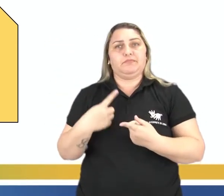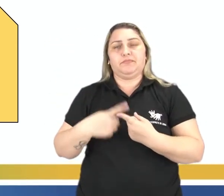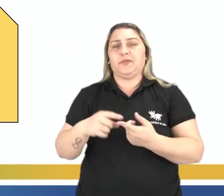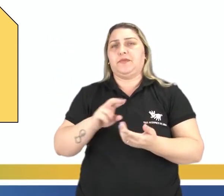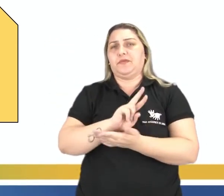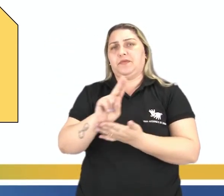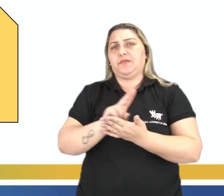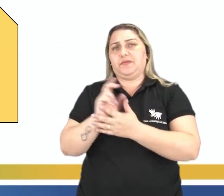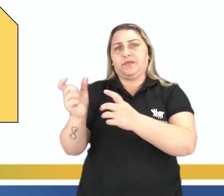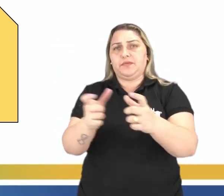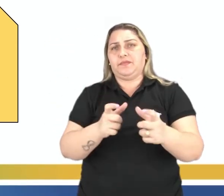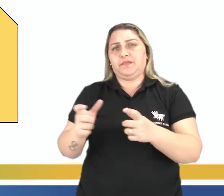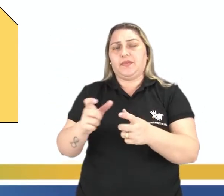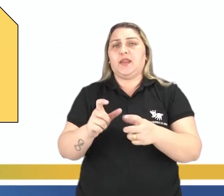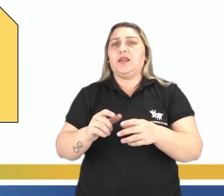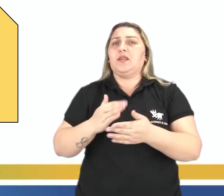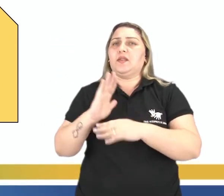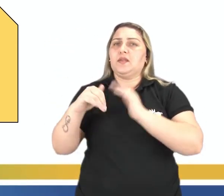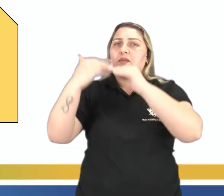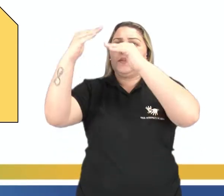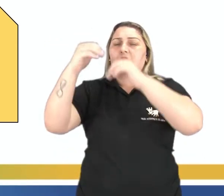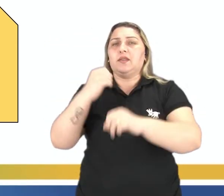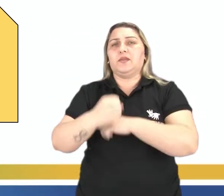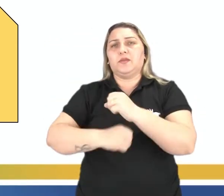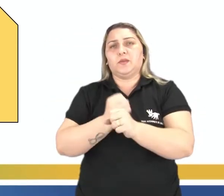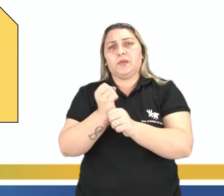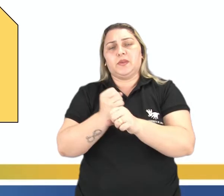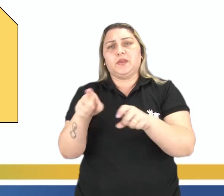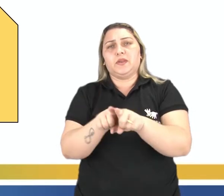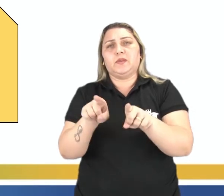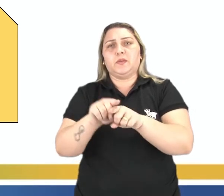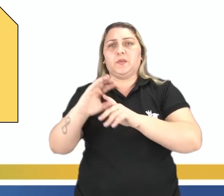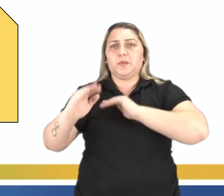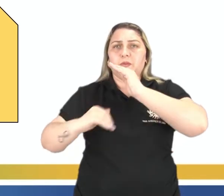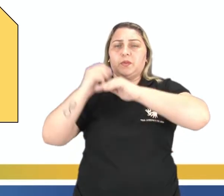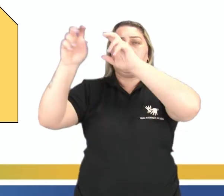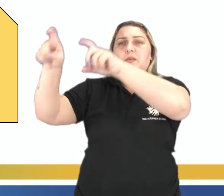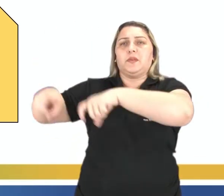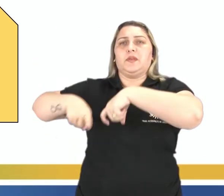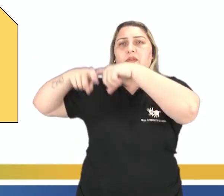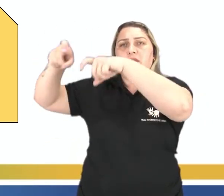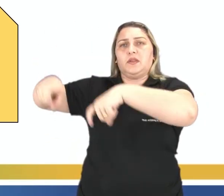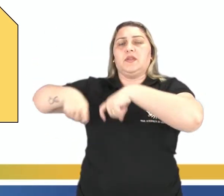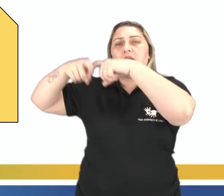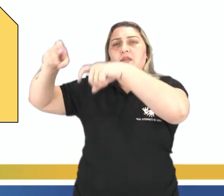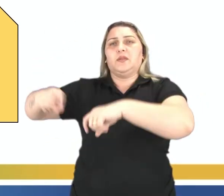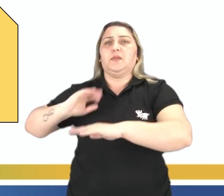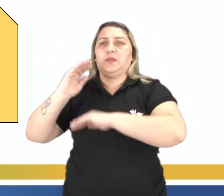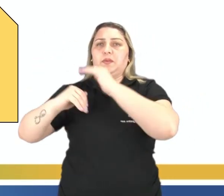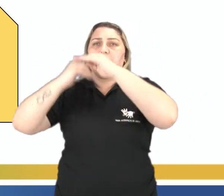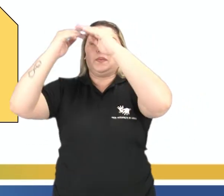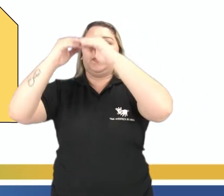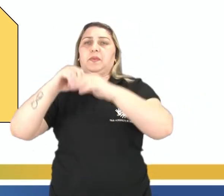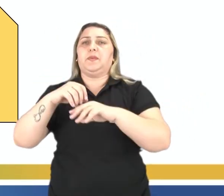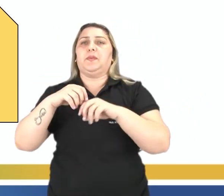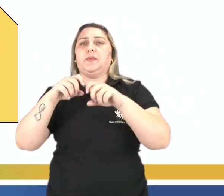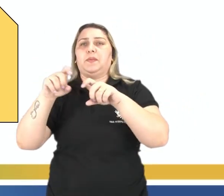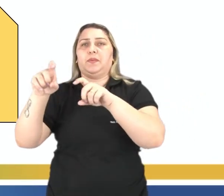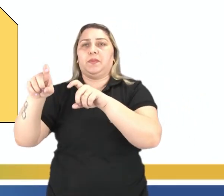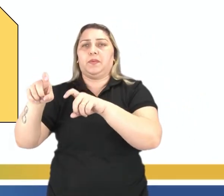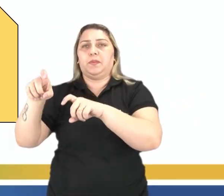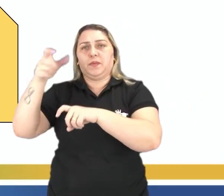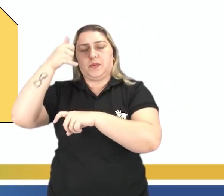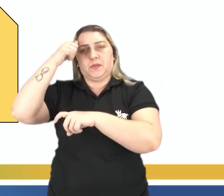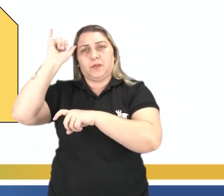vários aspectos, e com o passar dos anos também nós tivemos um avanço na agricultura, um avanço na agropecuária, então a